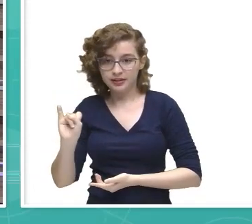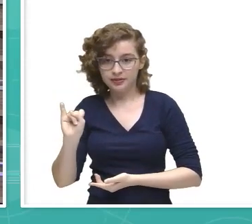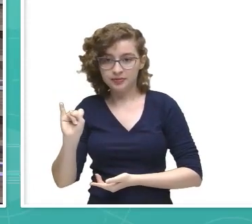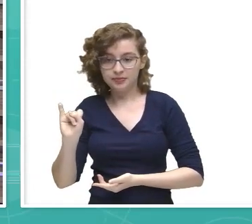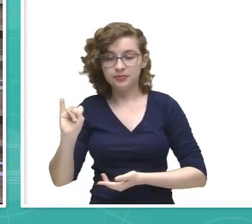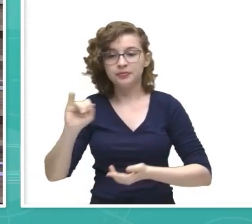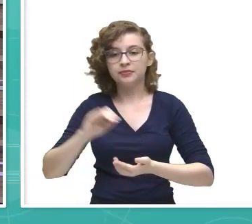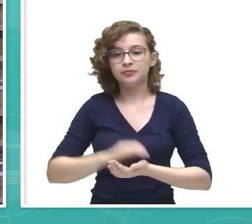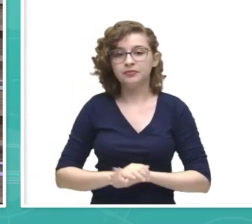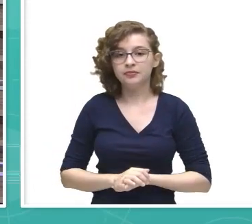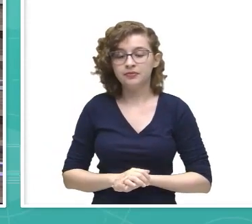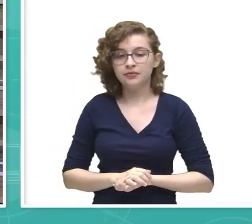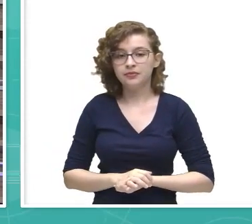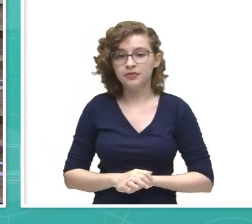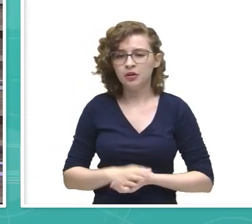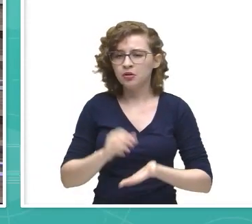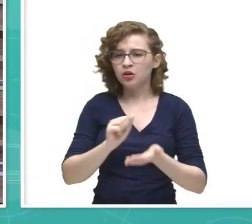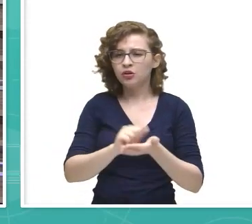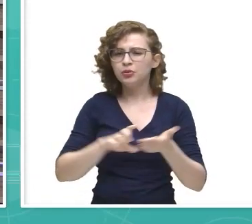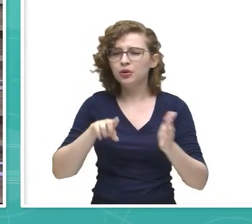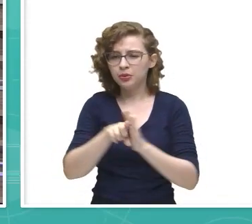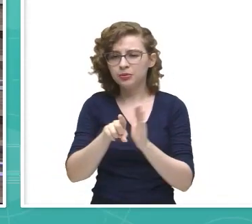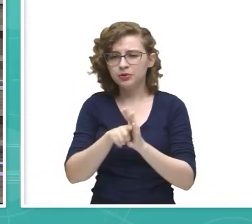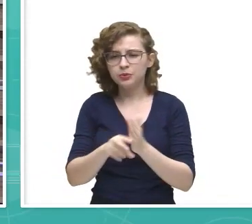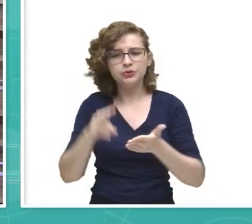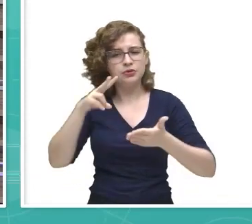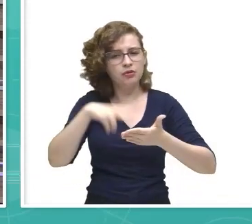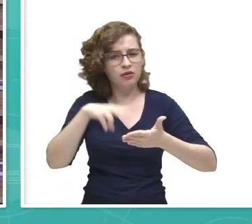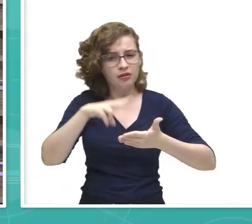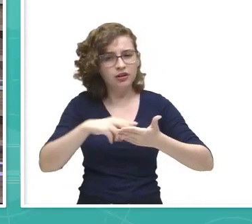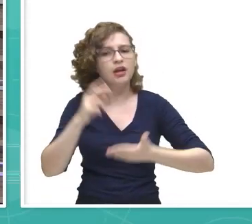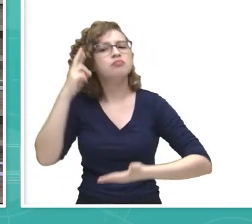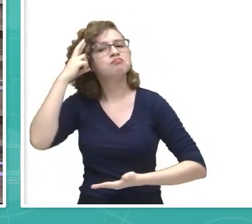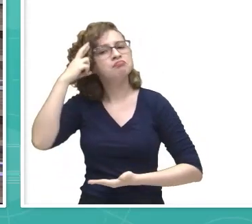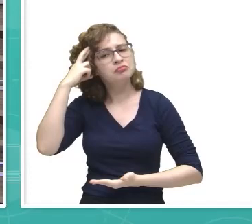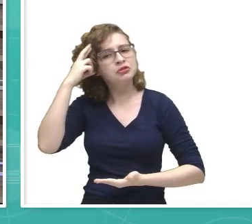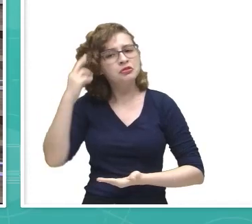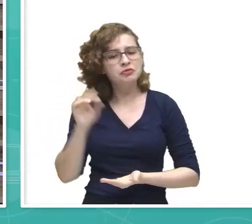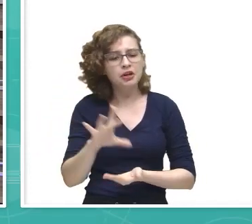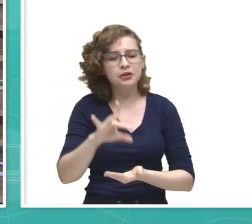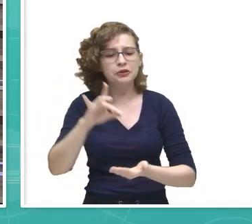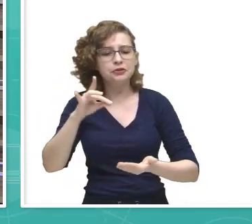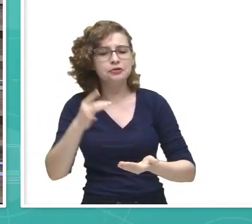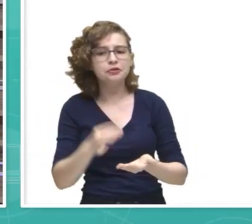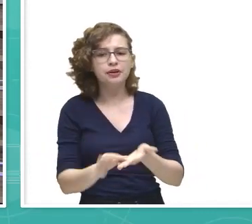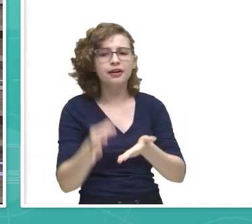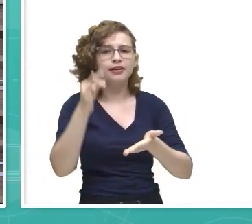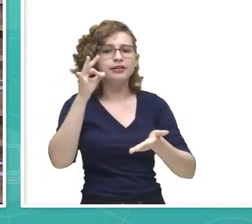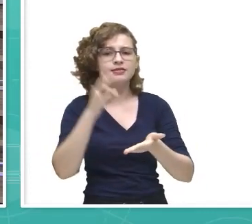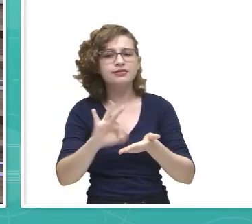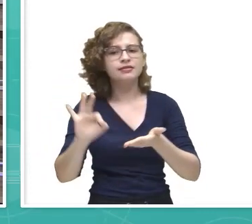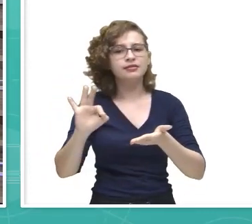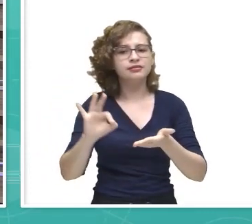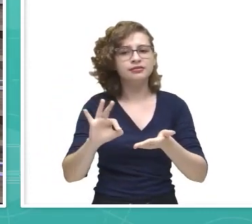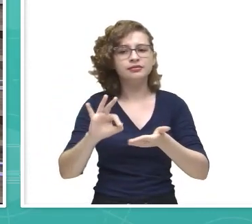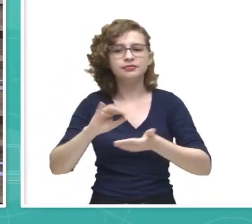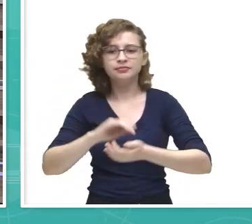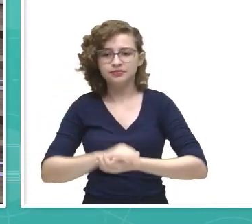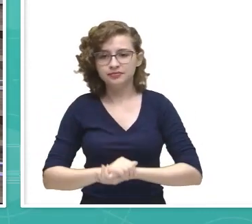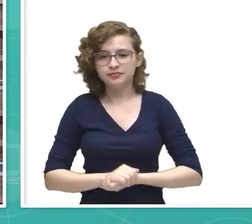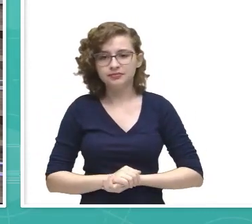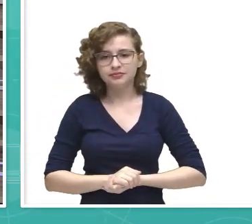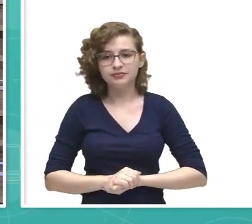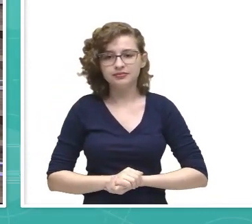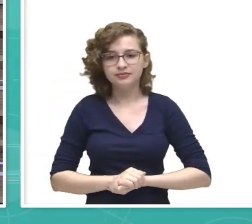passar algumas atividades, vocês vão ler, refletir e marcar aquela opção que vocês acham que é a atividade, que é a opção, perdão,